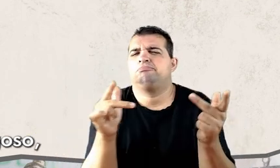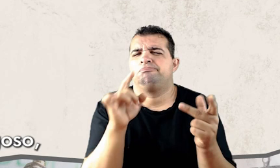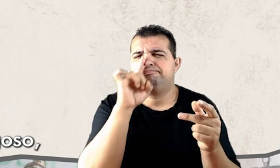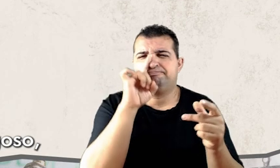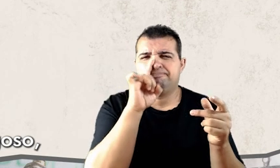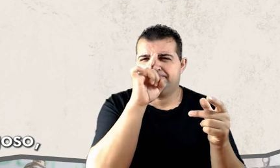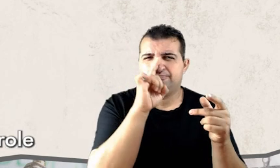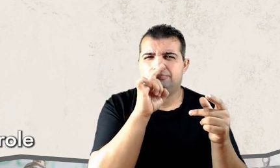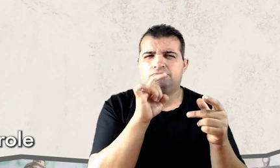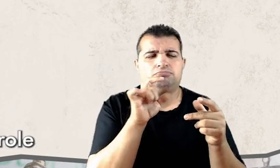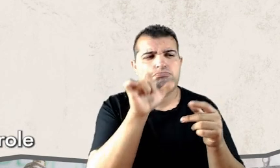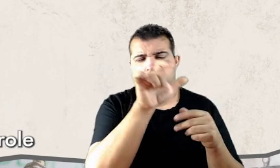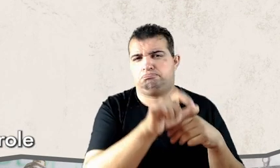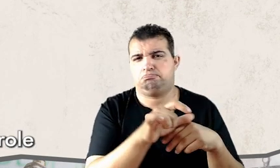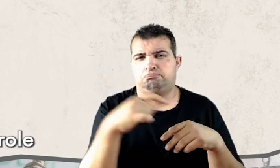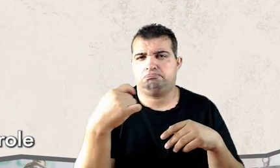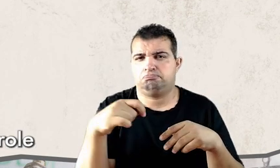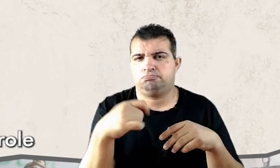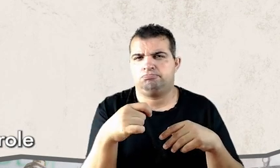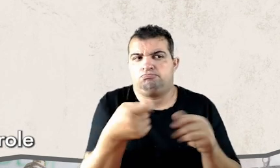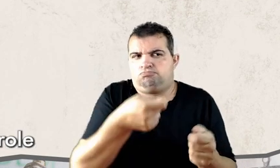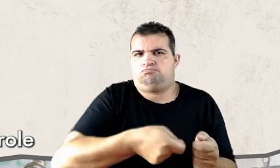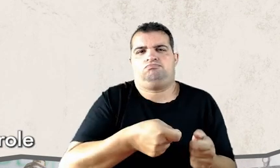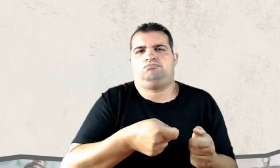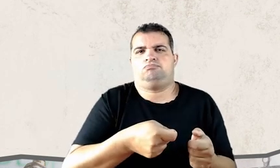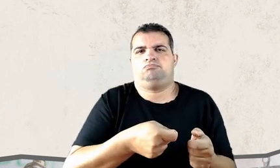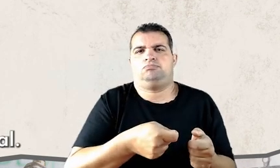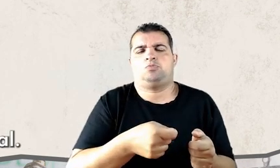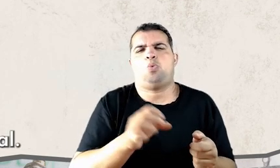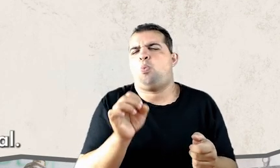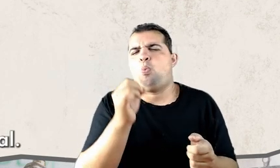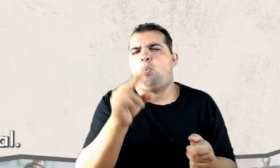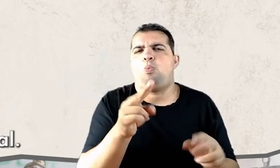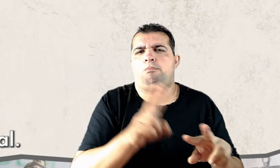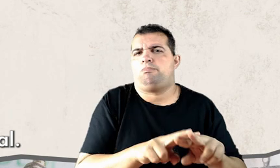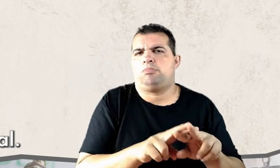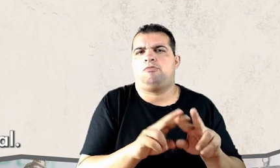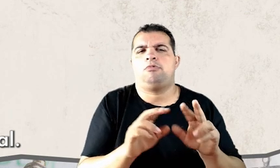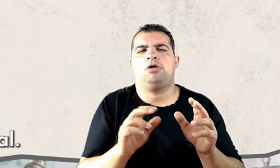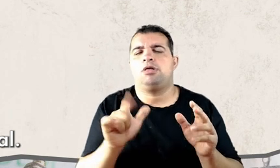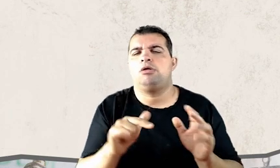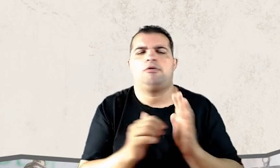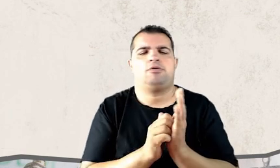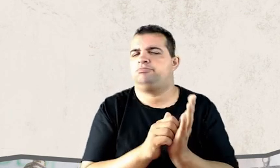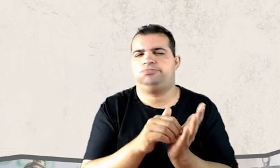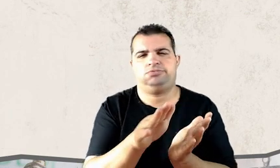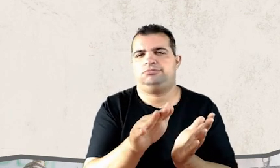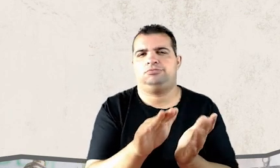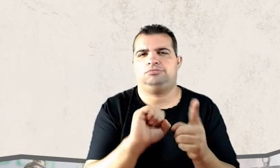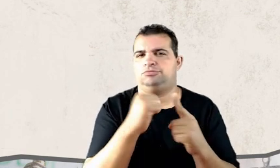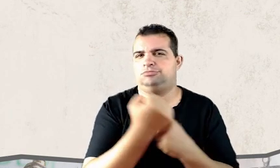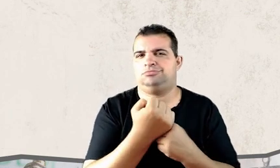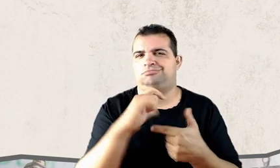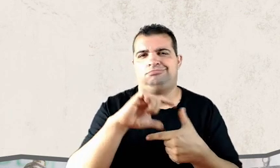elemento perigoso, um sujeito que precisa de controle, referendando a exclusão social. Então,